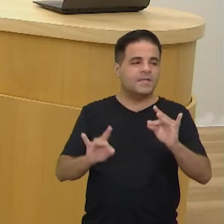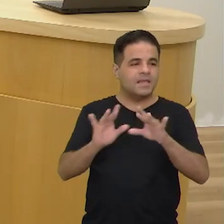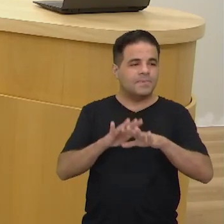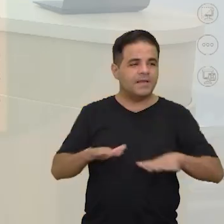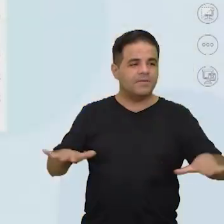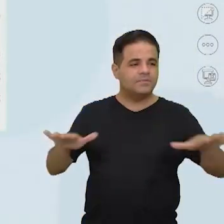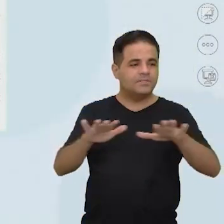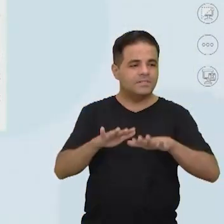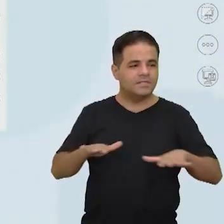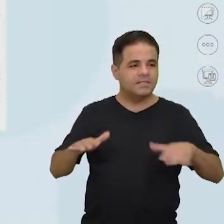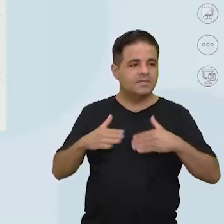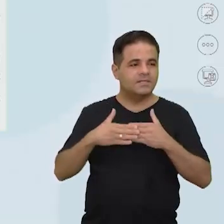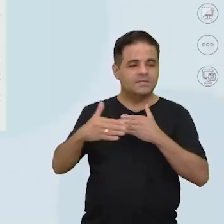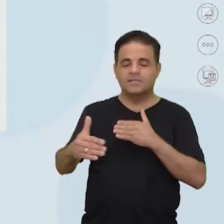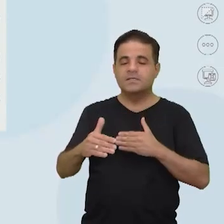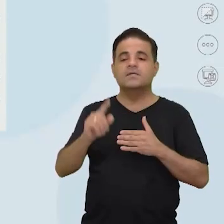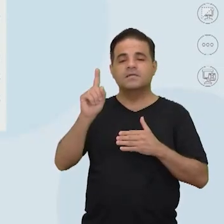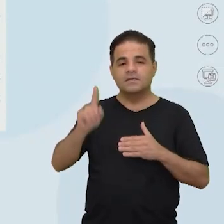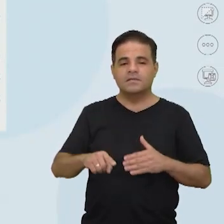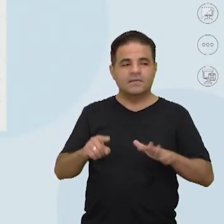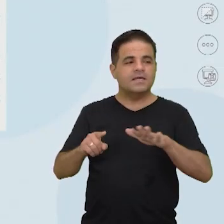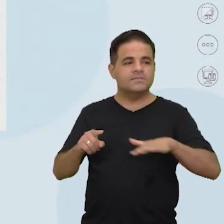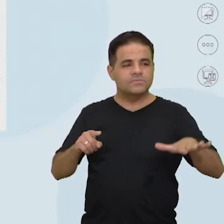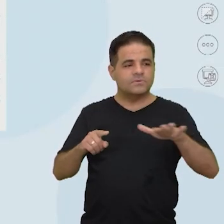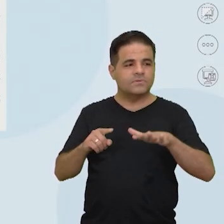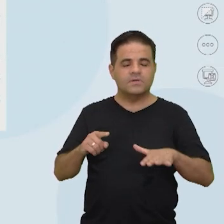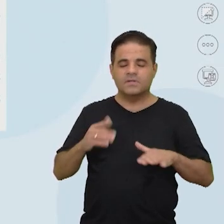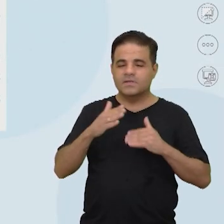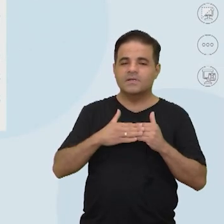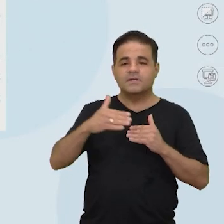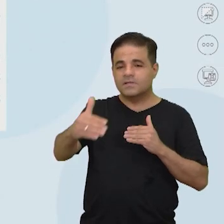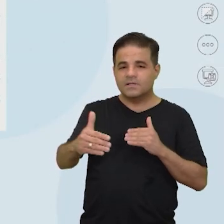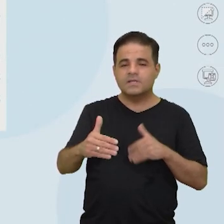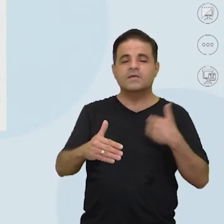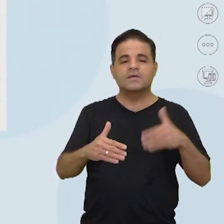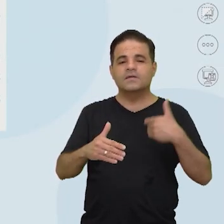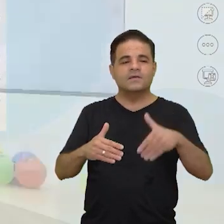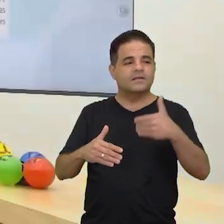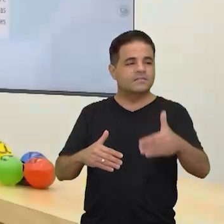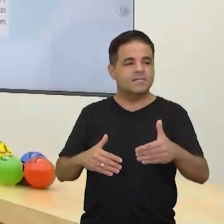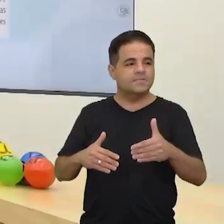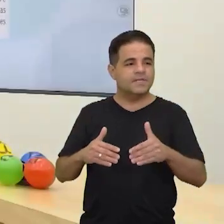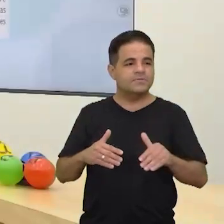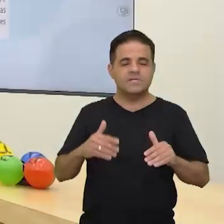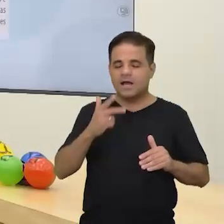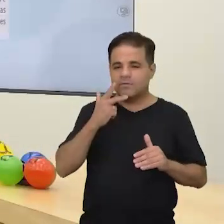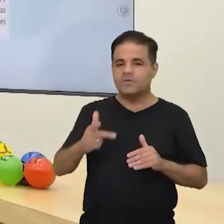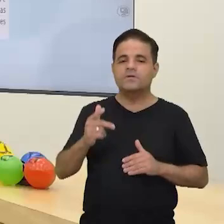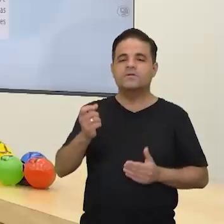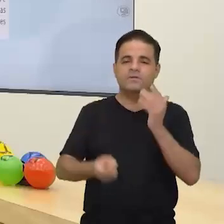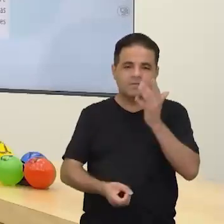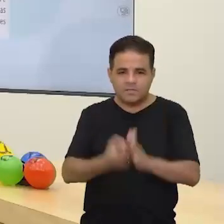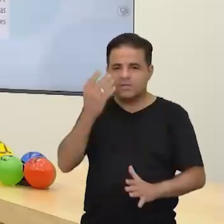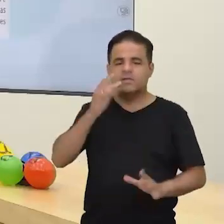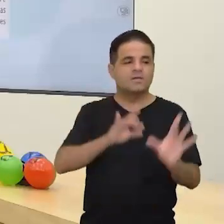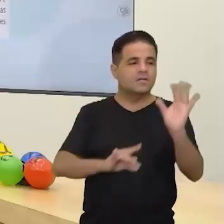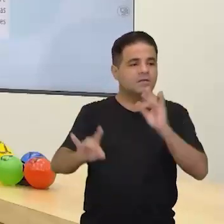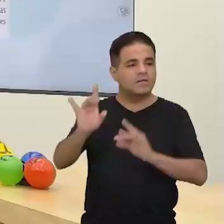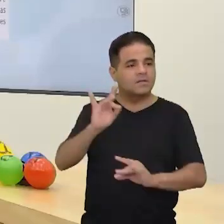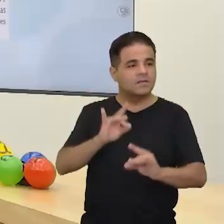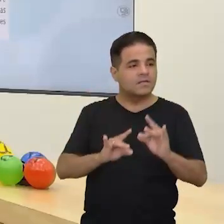entre as partículas, né? Também. E essa interação pode ter o quê? Pode ter uma criação e aniquilação de partículas,